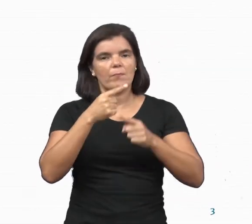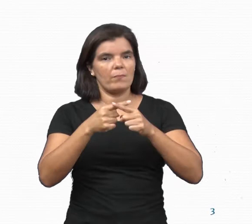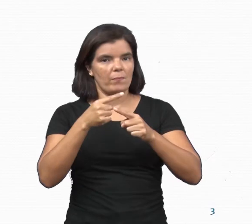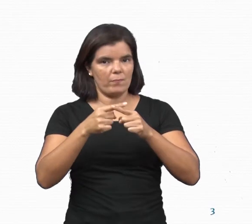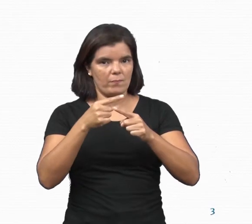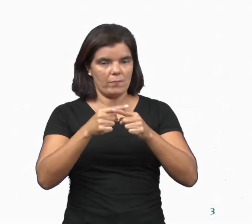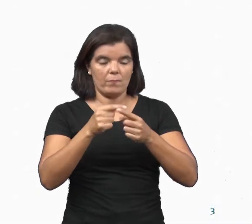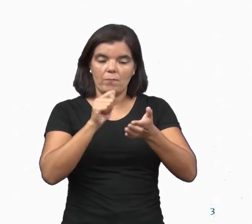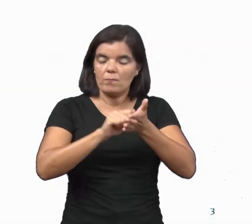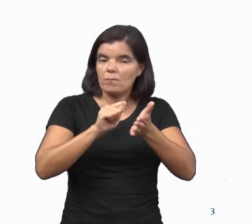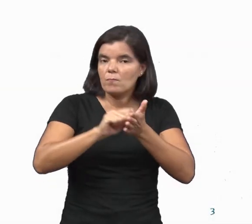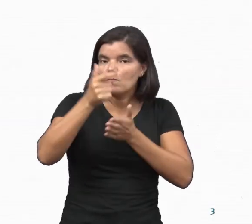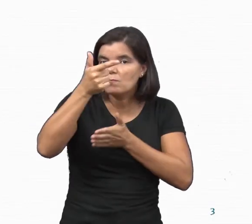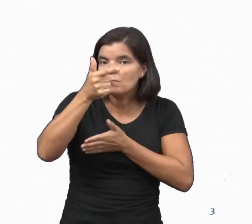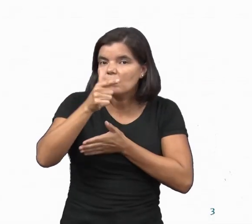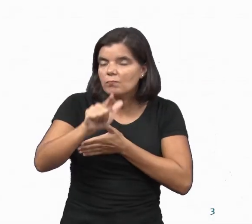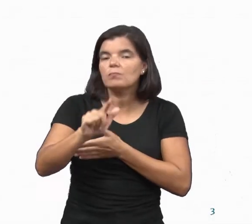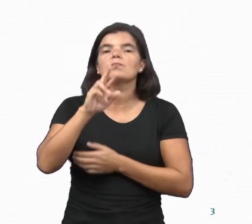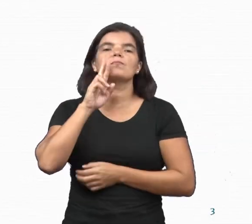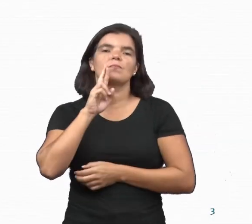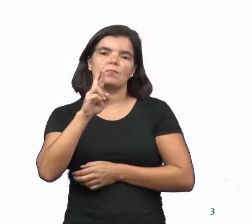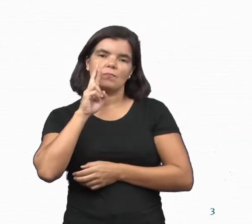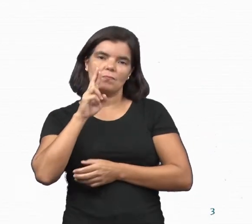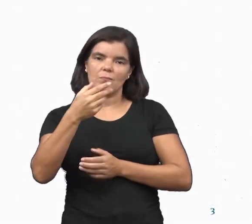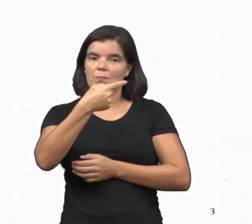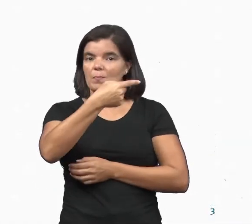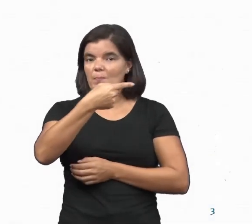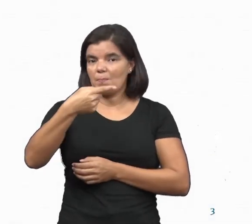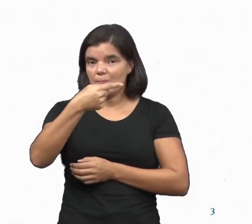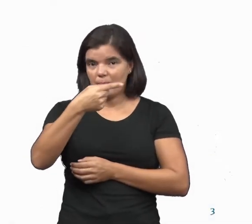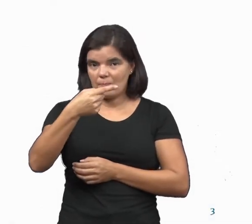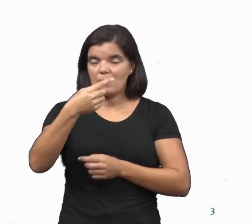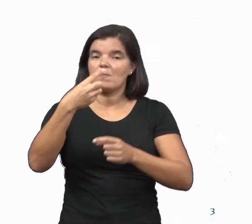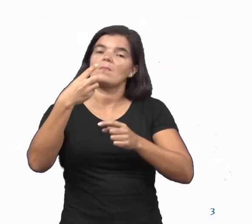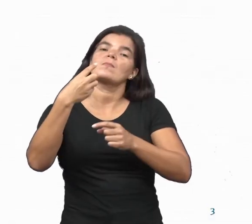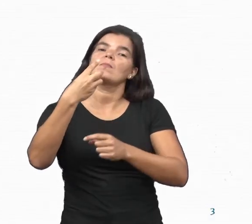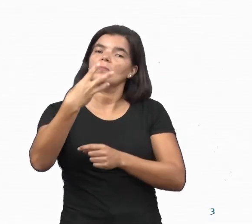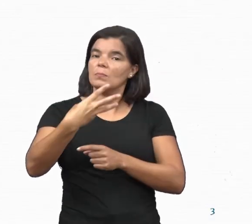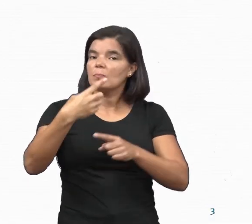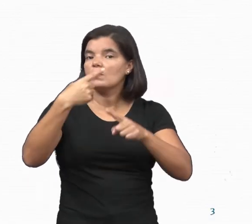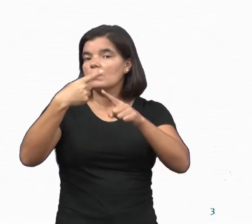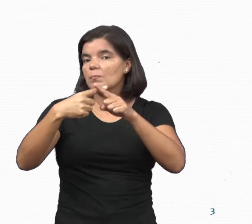vou reescrever e resolver o menos 3 vezes 2.